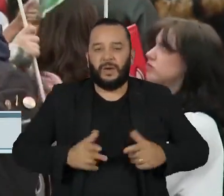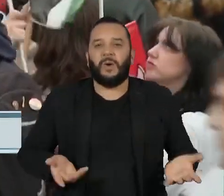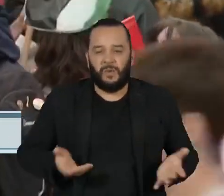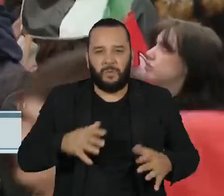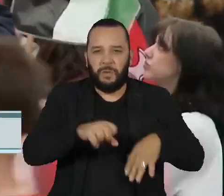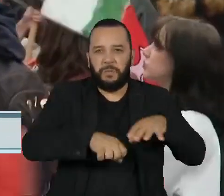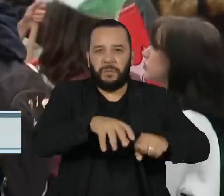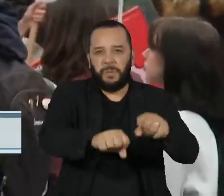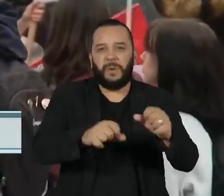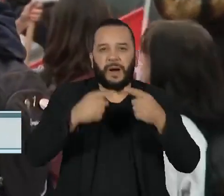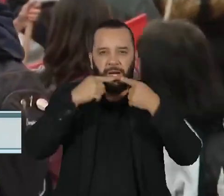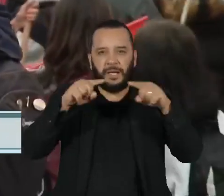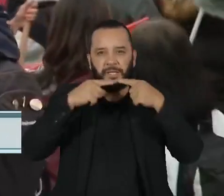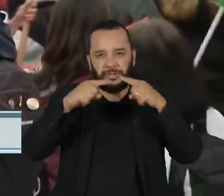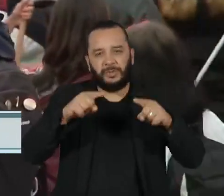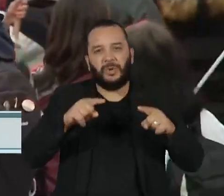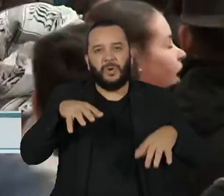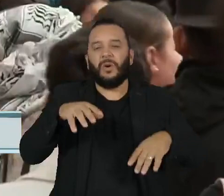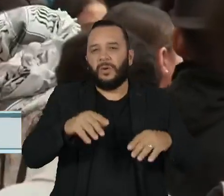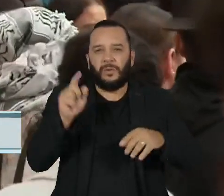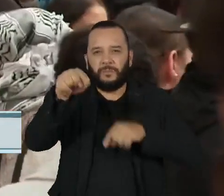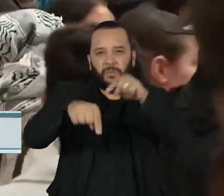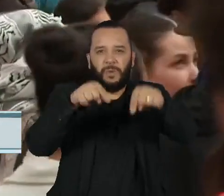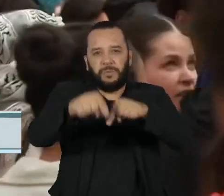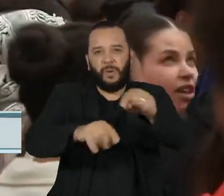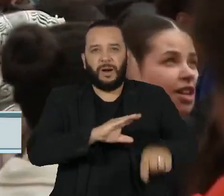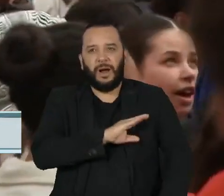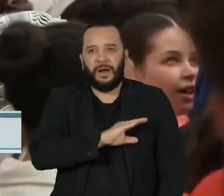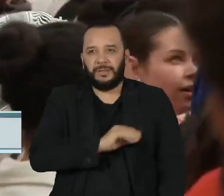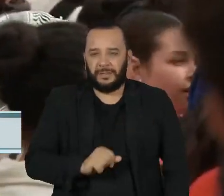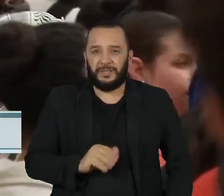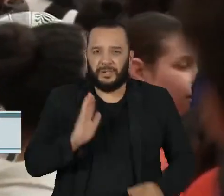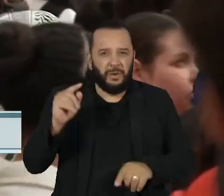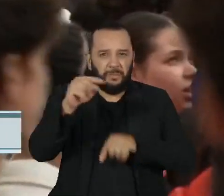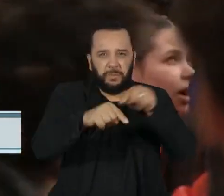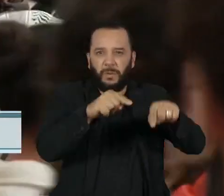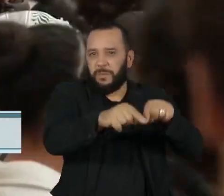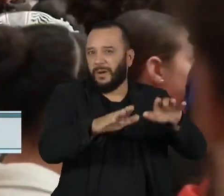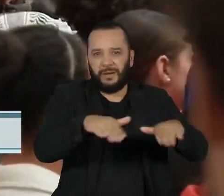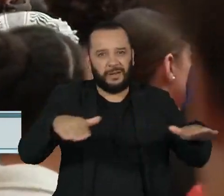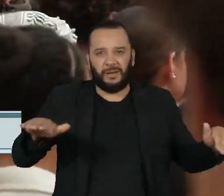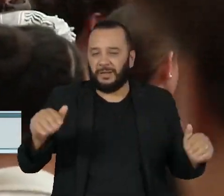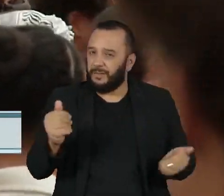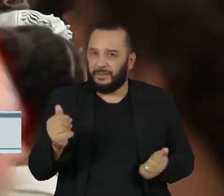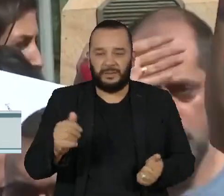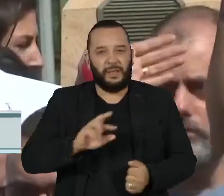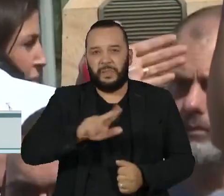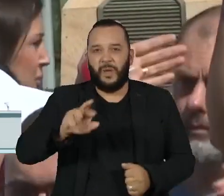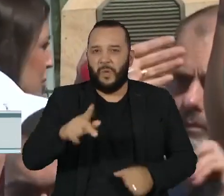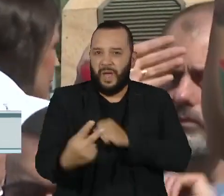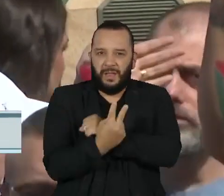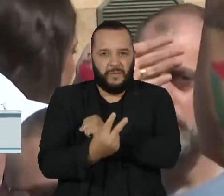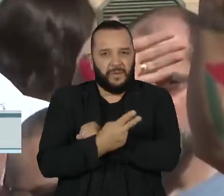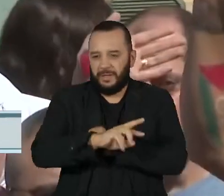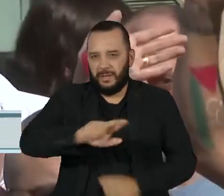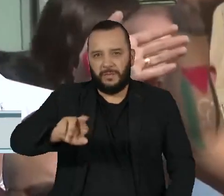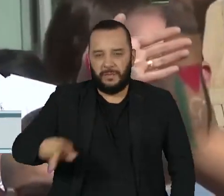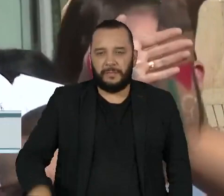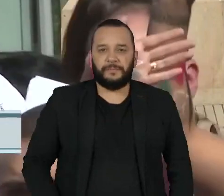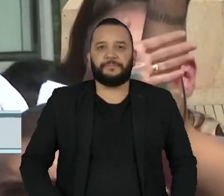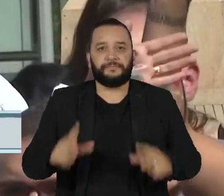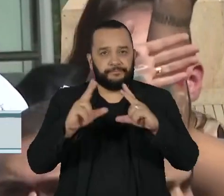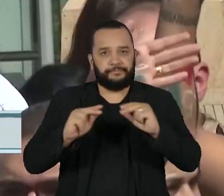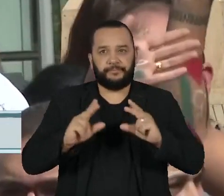os ataques à faixa de gasa dizendo que bombardear crianças não é autodefesa no